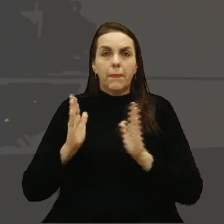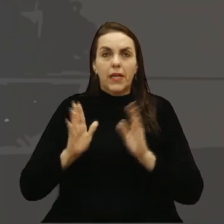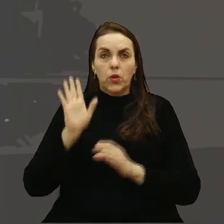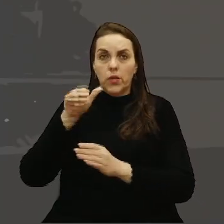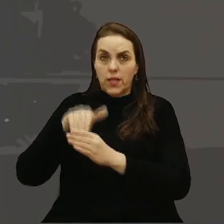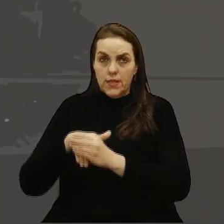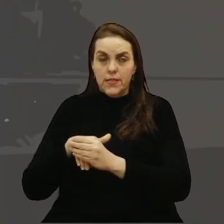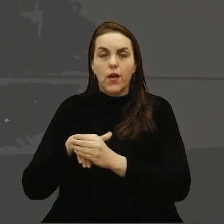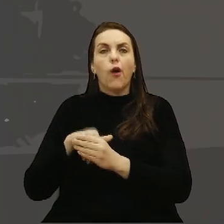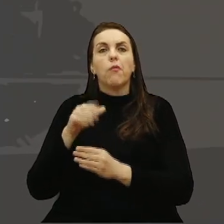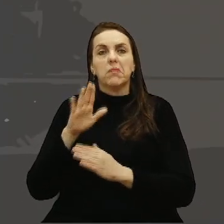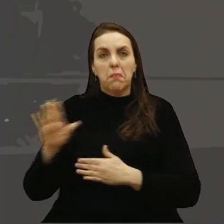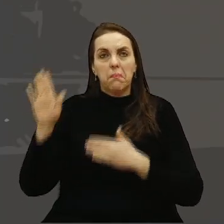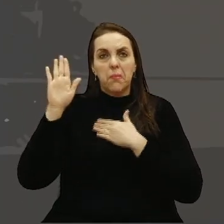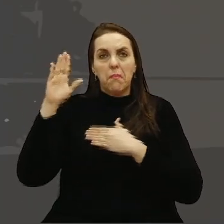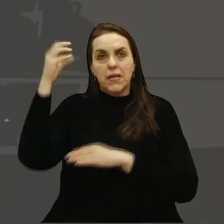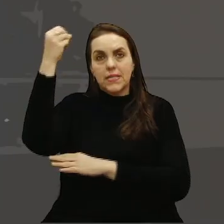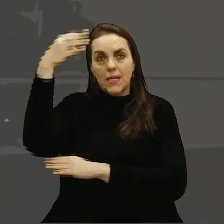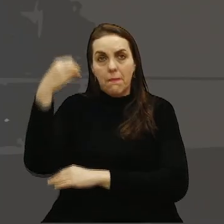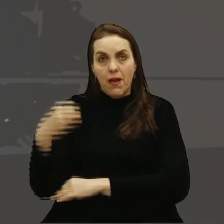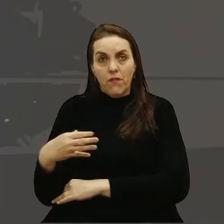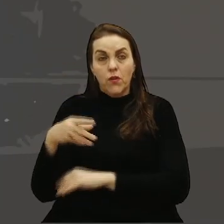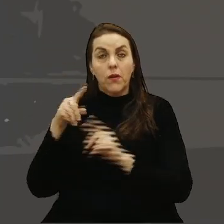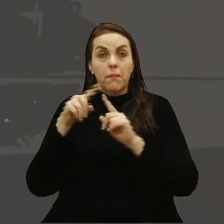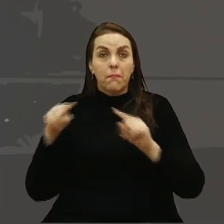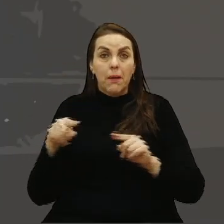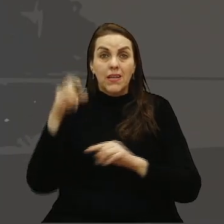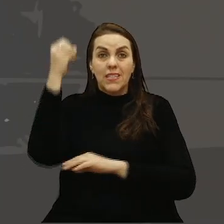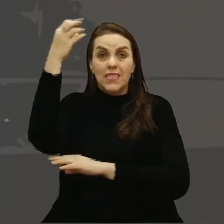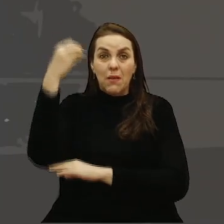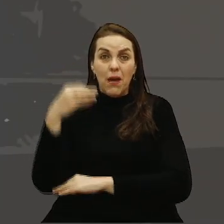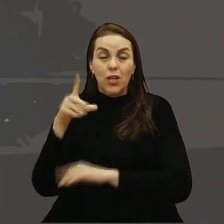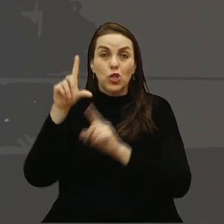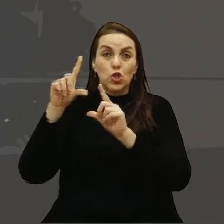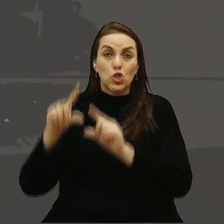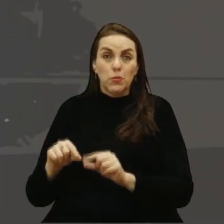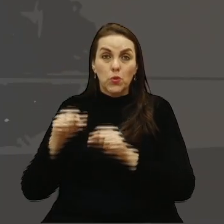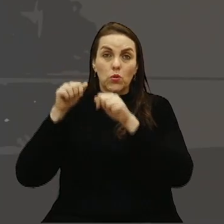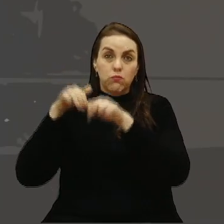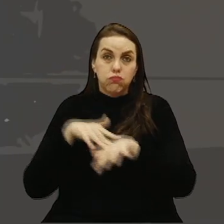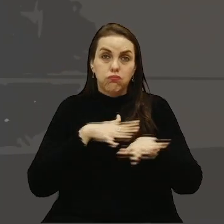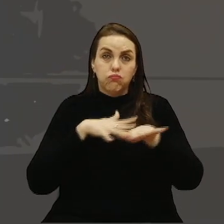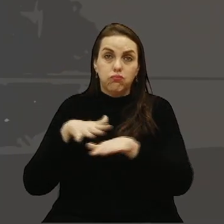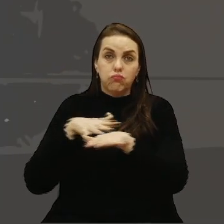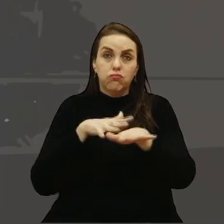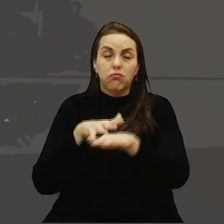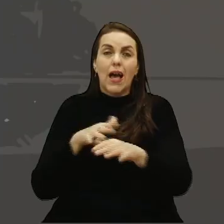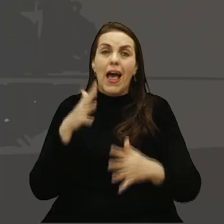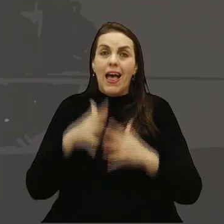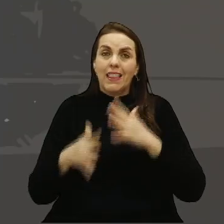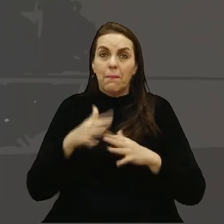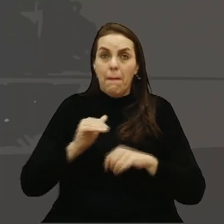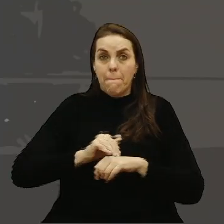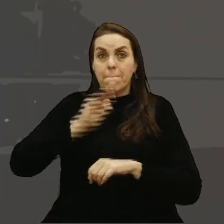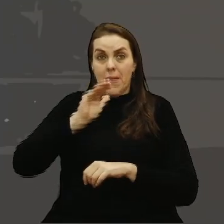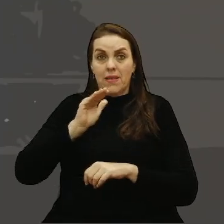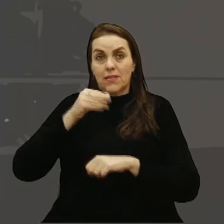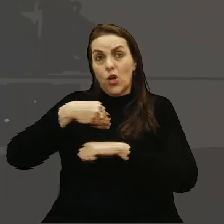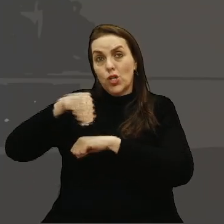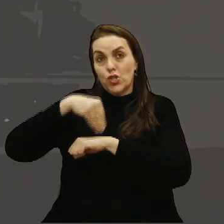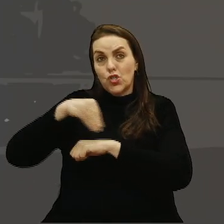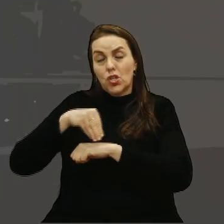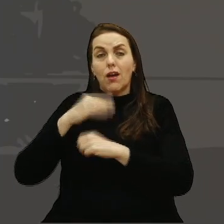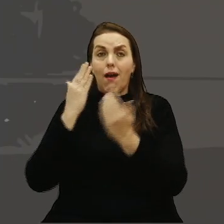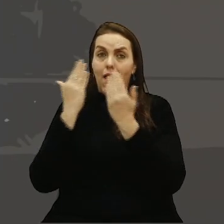semáforo. Existe a questão de que o semáforo, às vezes, reduz o fluxo e atrapalha ainda mais, né? Então, a sugestão também é um pedido de